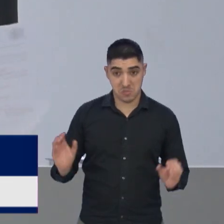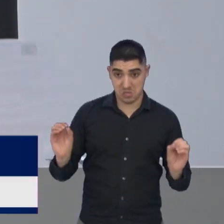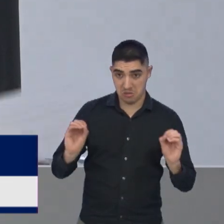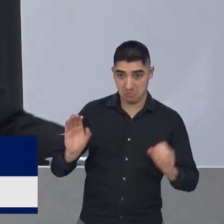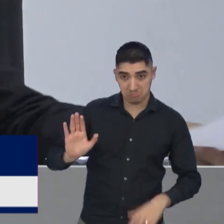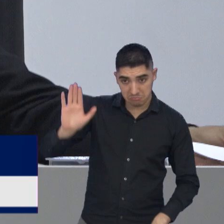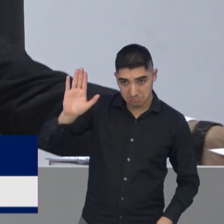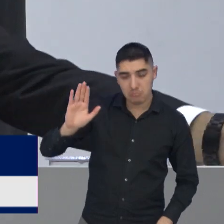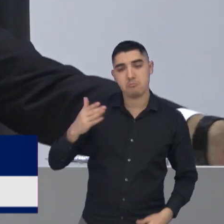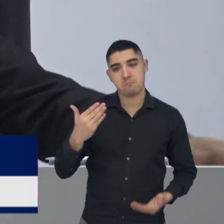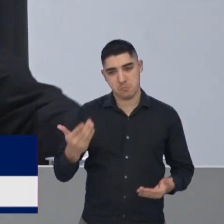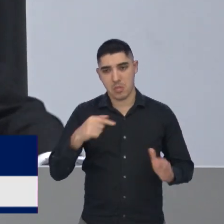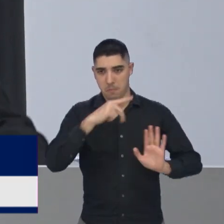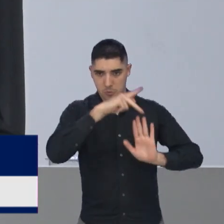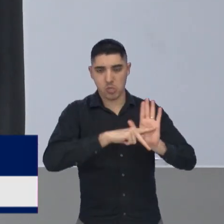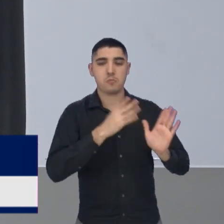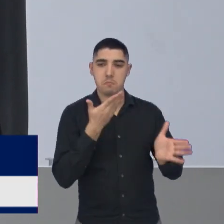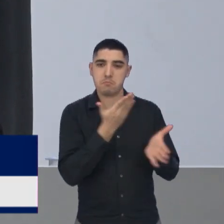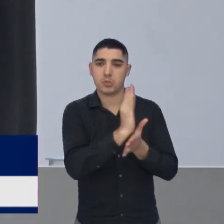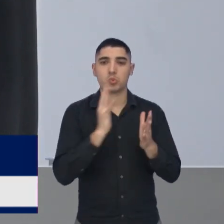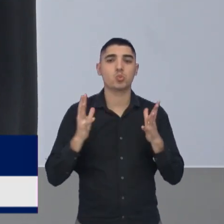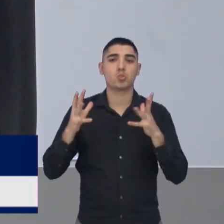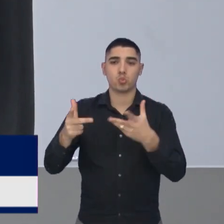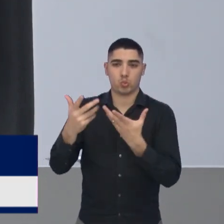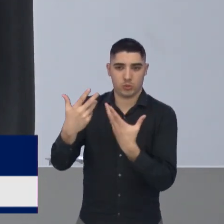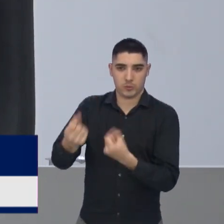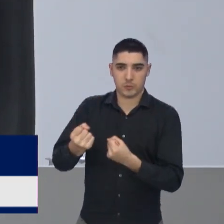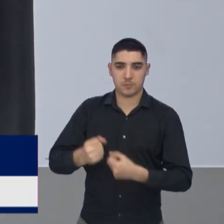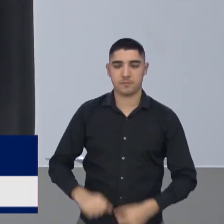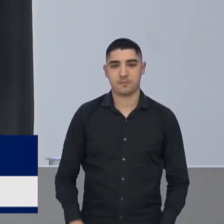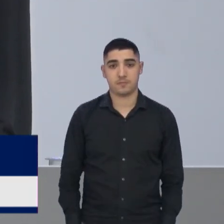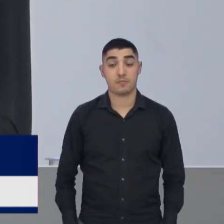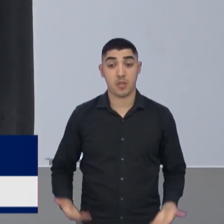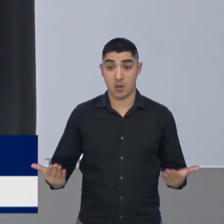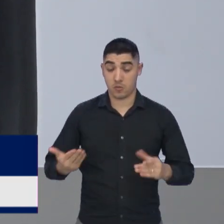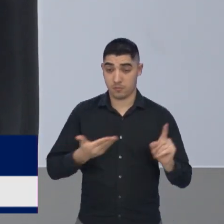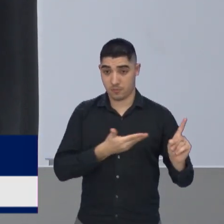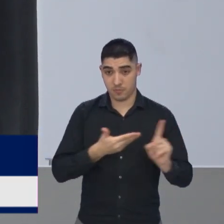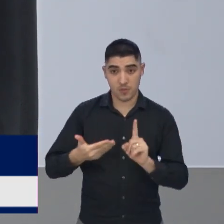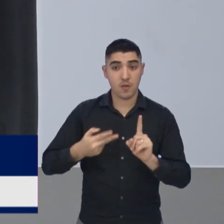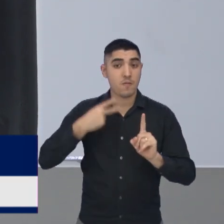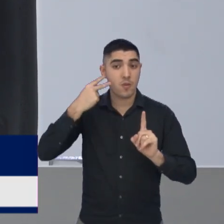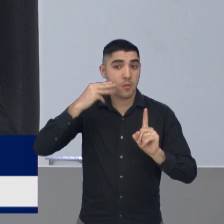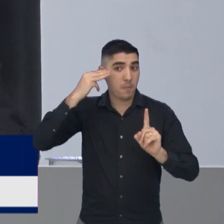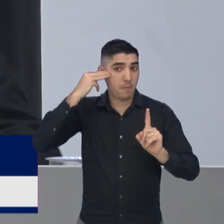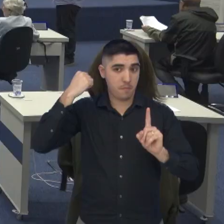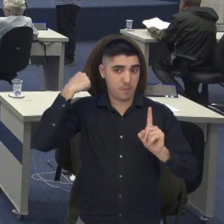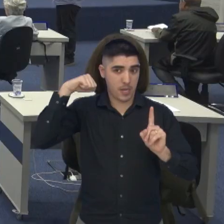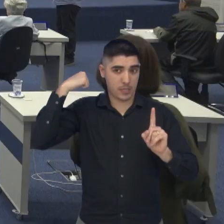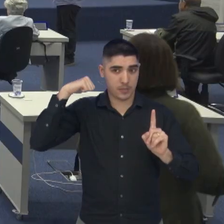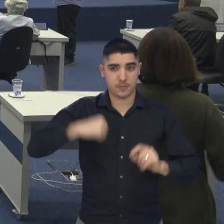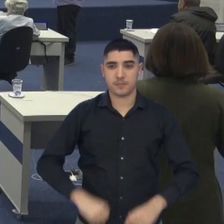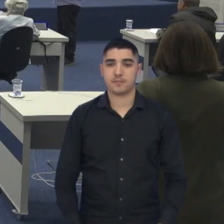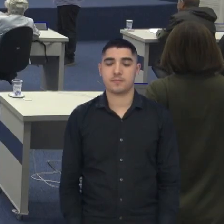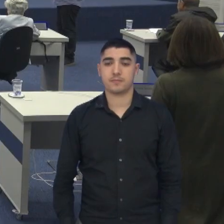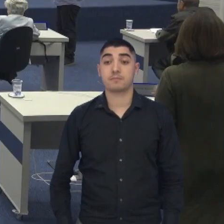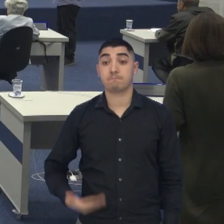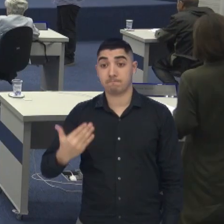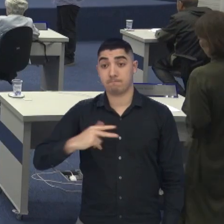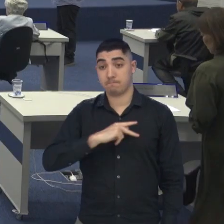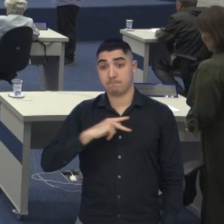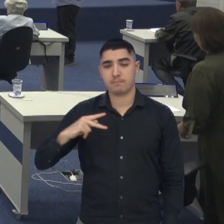contrário, o projeto está aprovado por unanimidade. Com a palavra, o vereador Marcão da Academia. Senhor